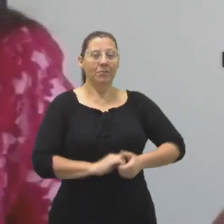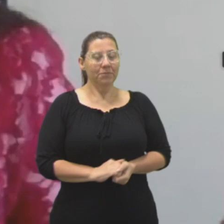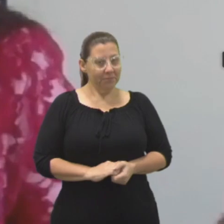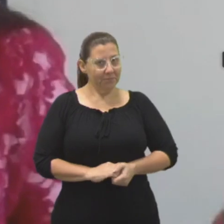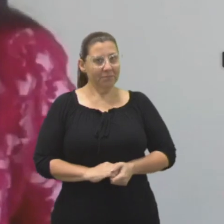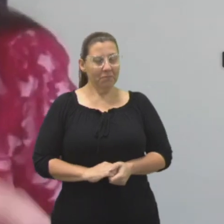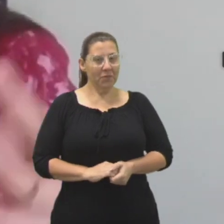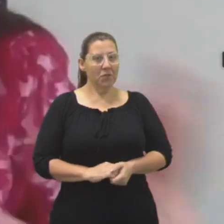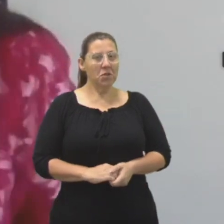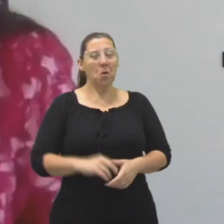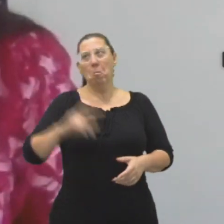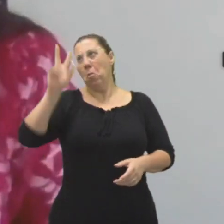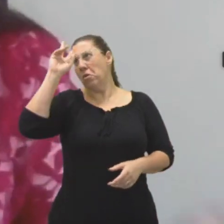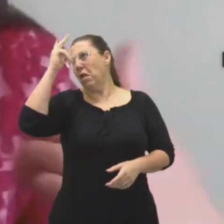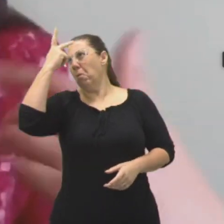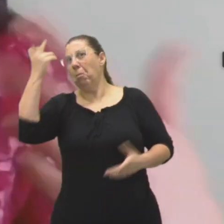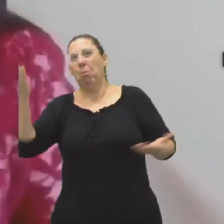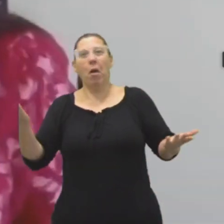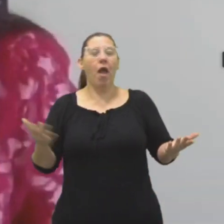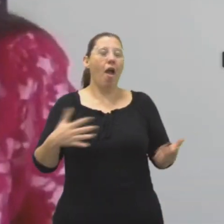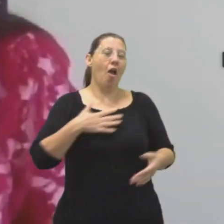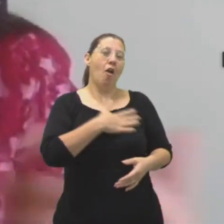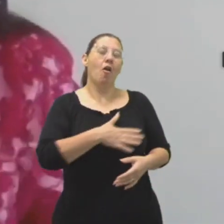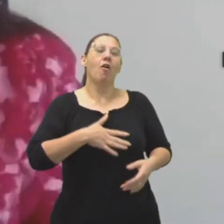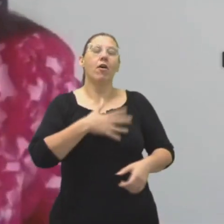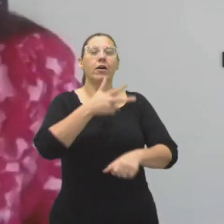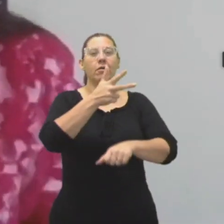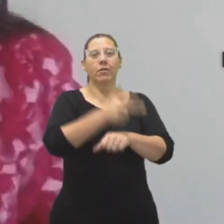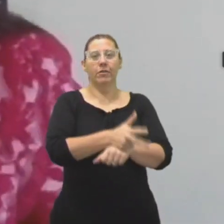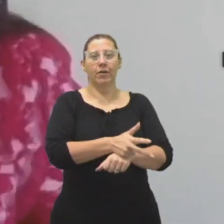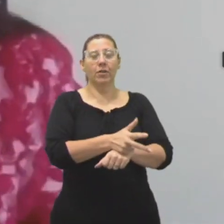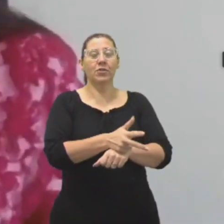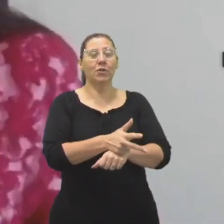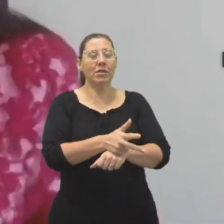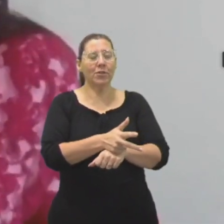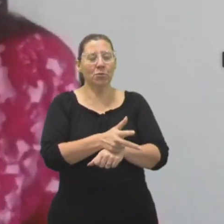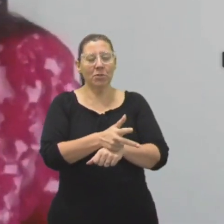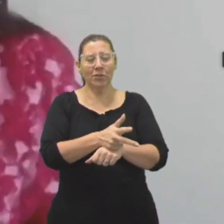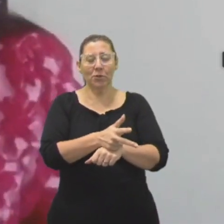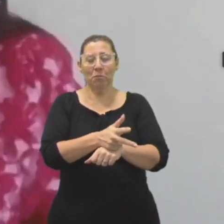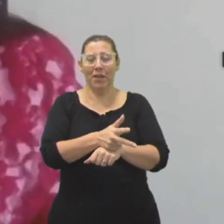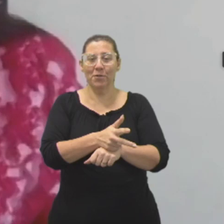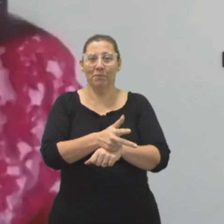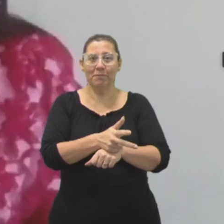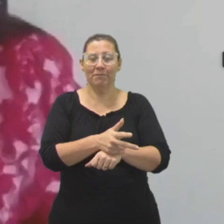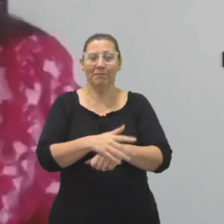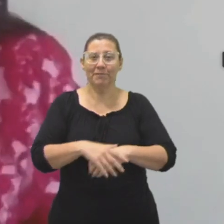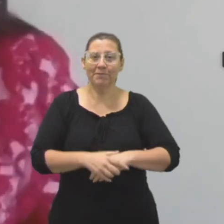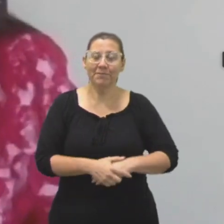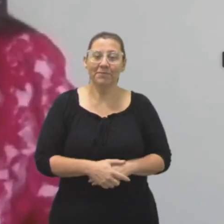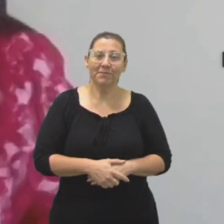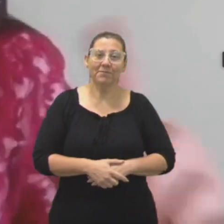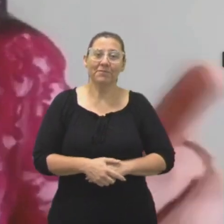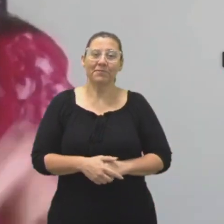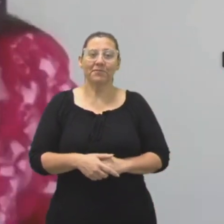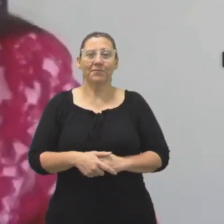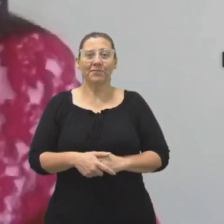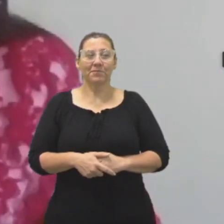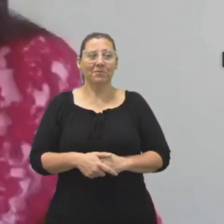Assim, de uma hora para outra, você gostou do vídeo e vai exibir sem um planejamento mais perfeito, mais